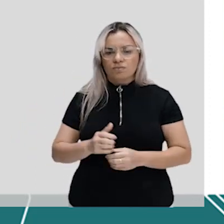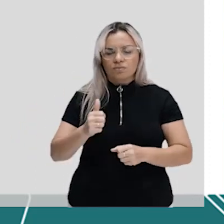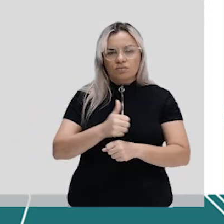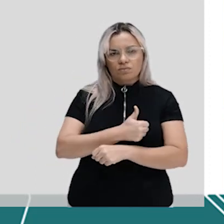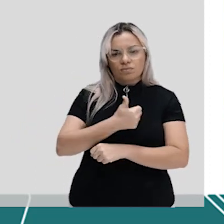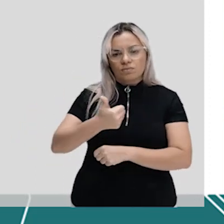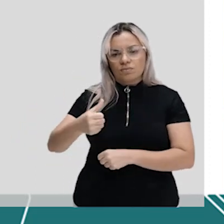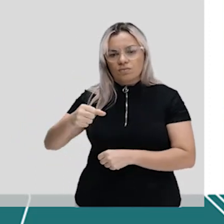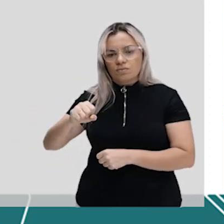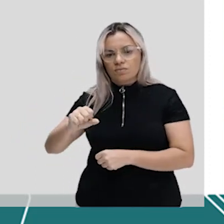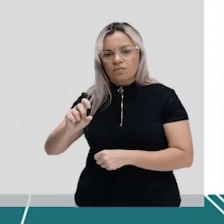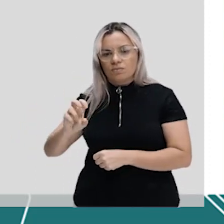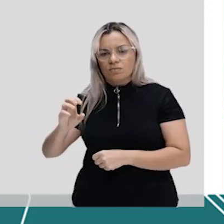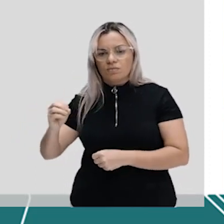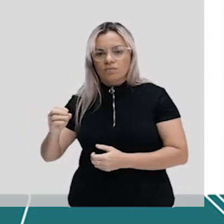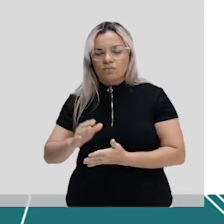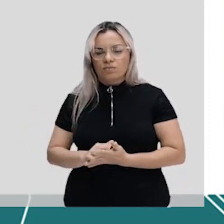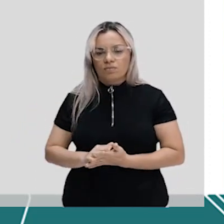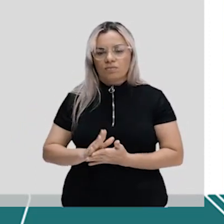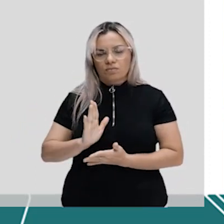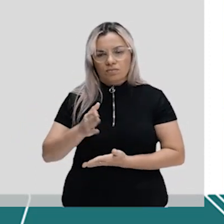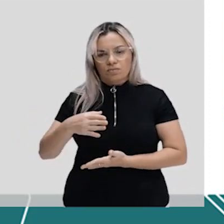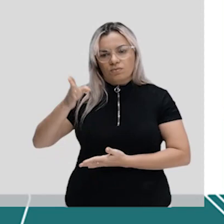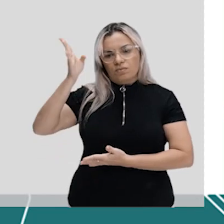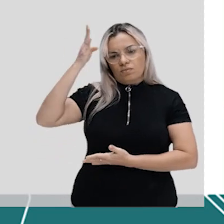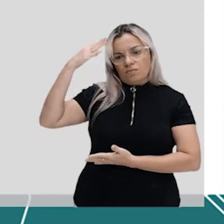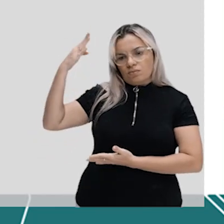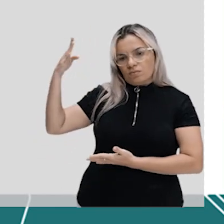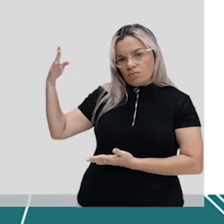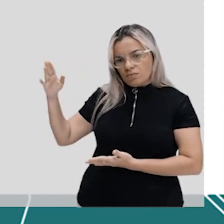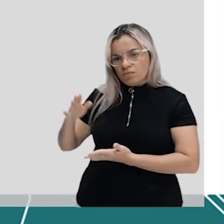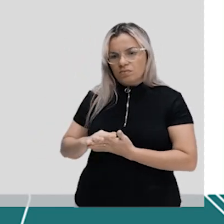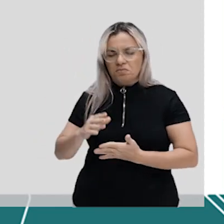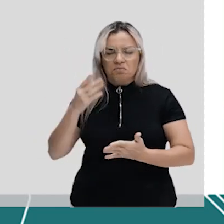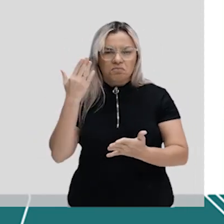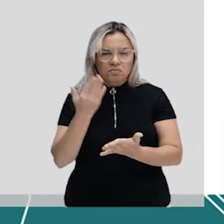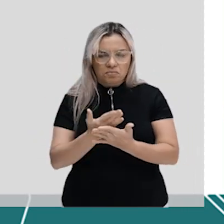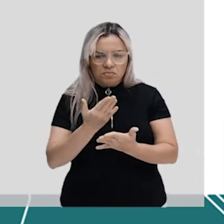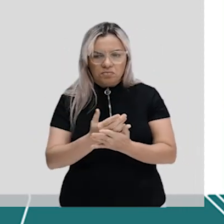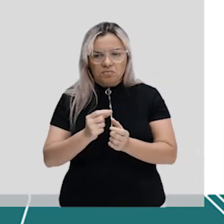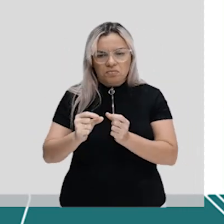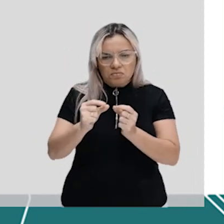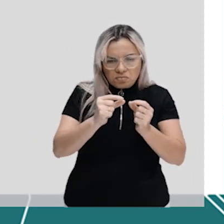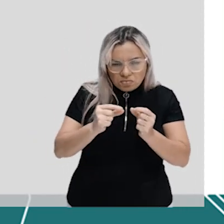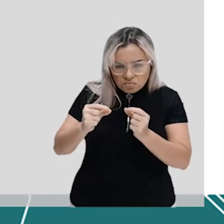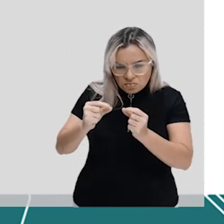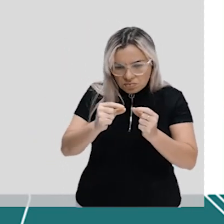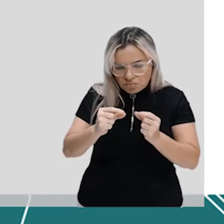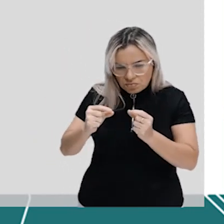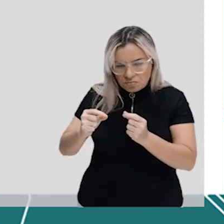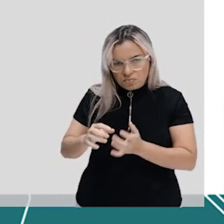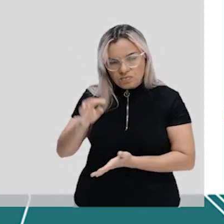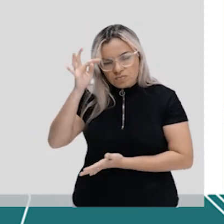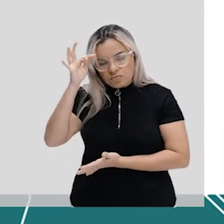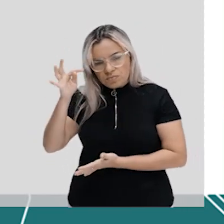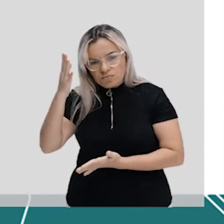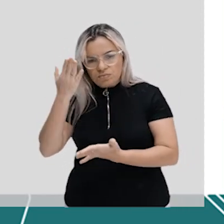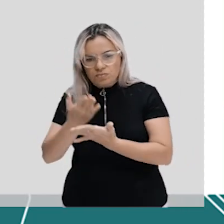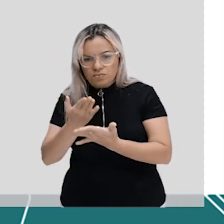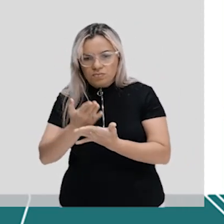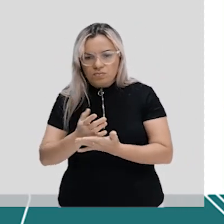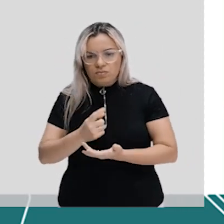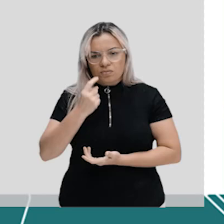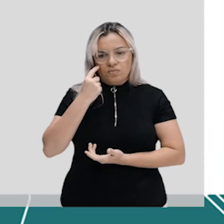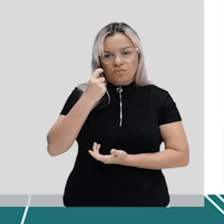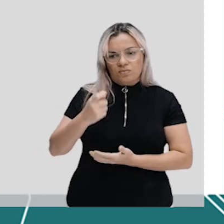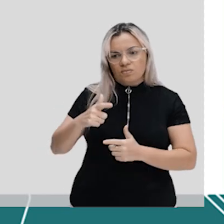de 1850, já famoso por seus estudos com micro-organismos, o Pasteur se interessou